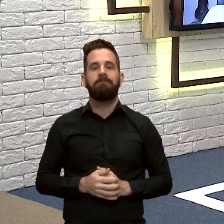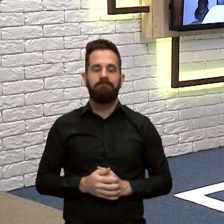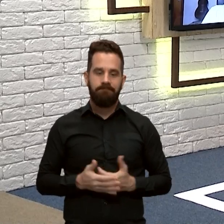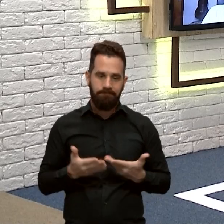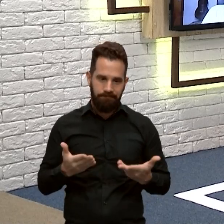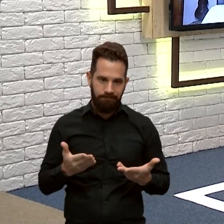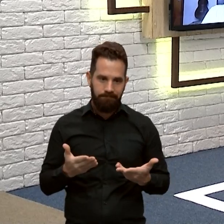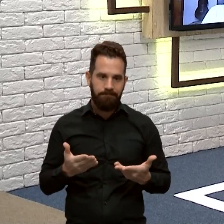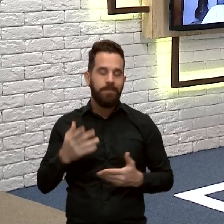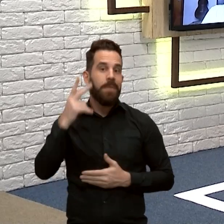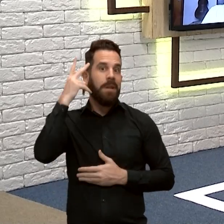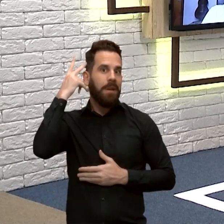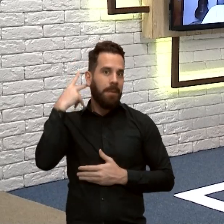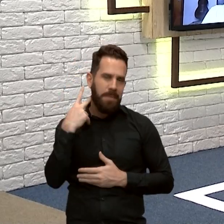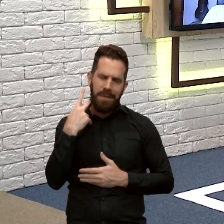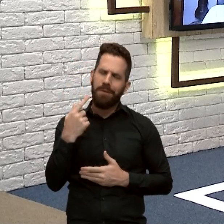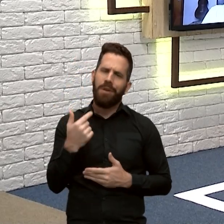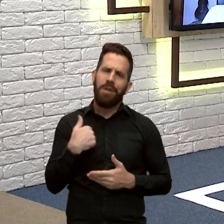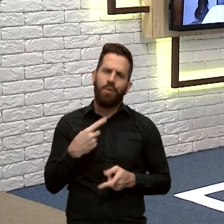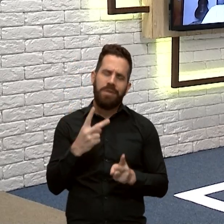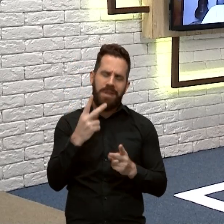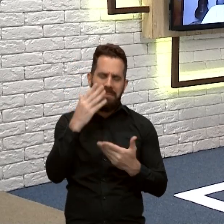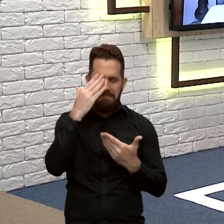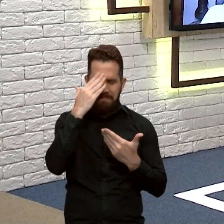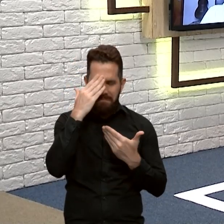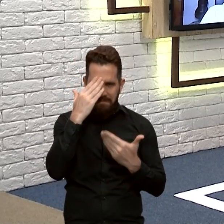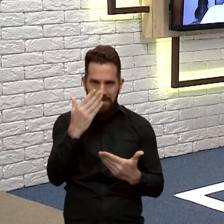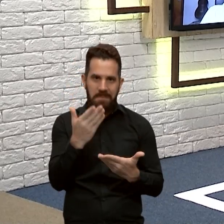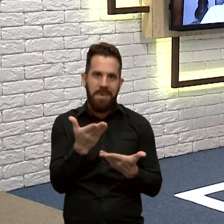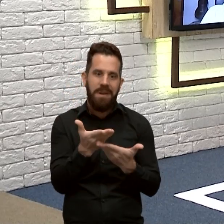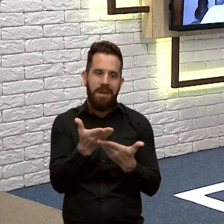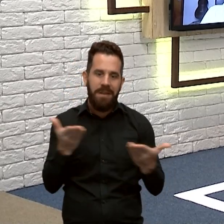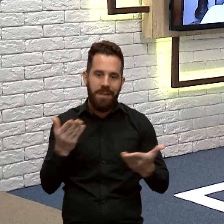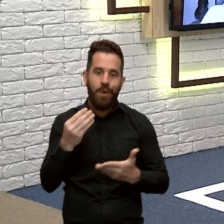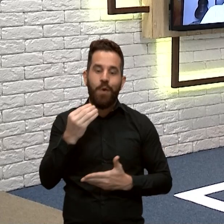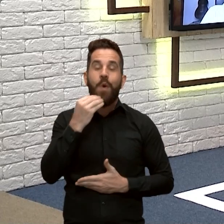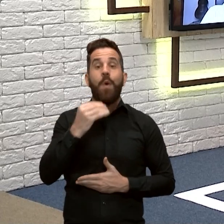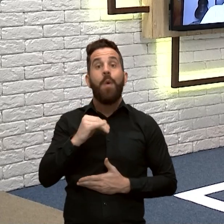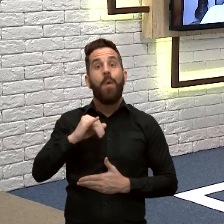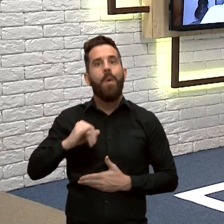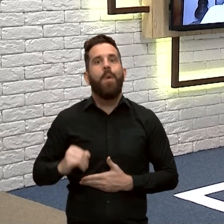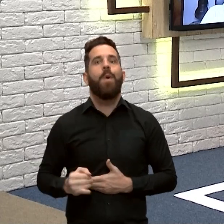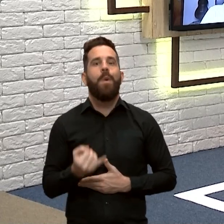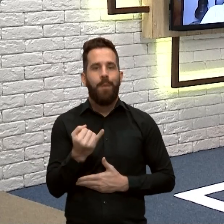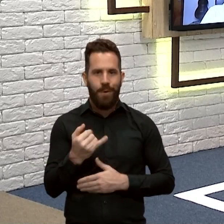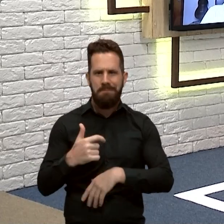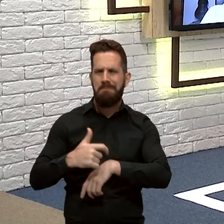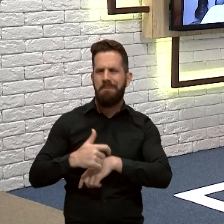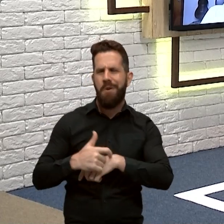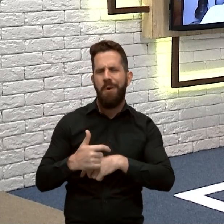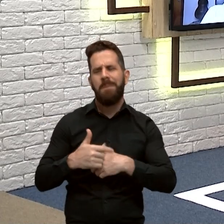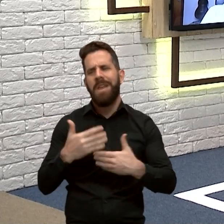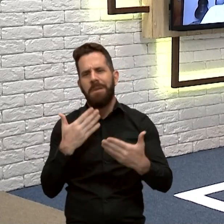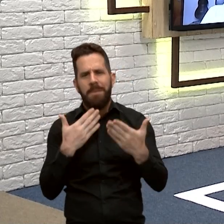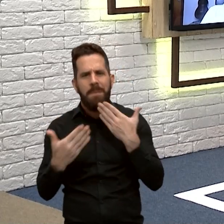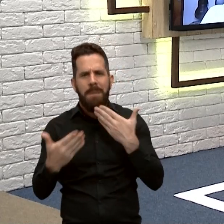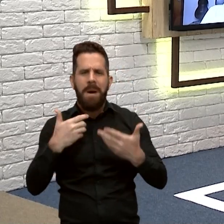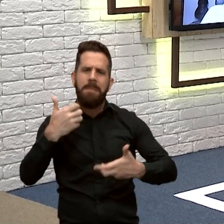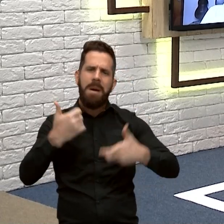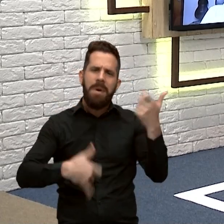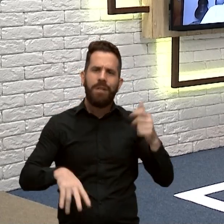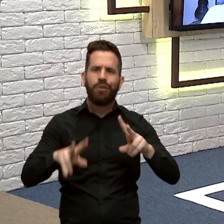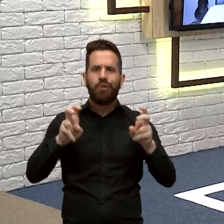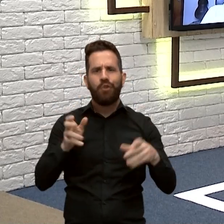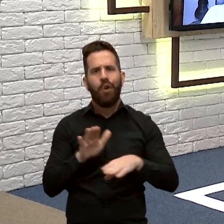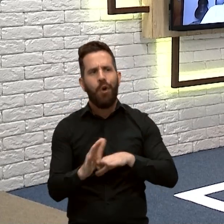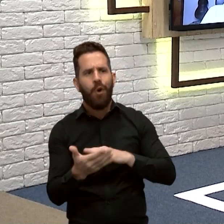Camila, você sabe que assim, eu sempre agradeço, né, essa oportunidade da gente trazer essa conversa sobre a economia solidária, sobre